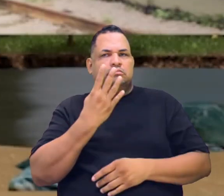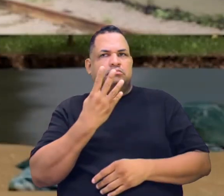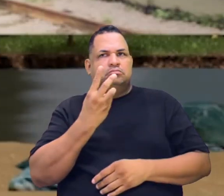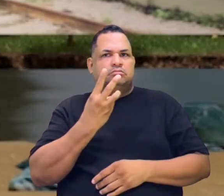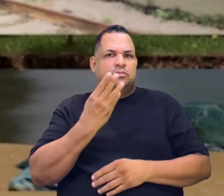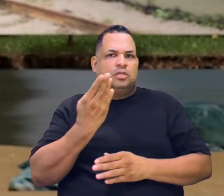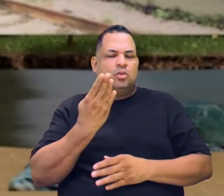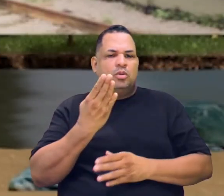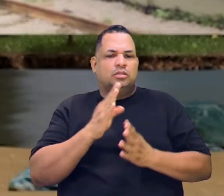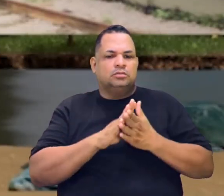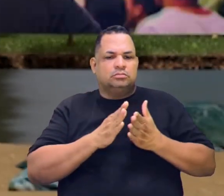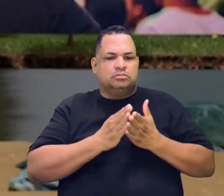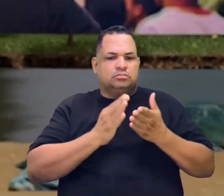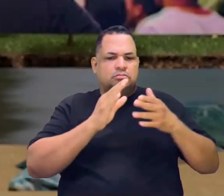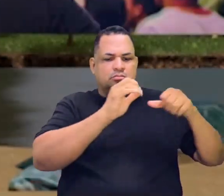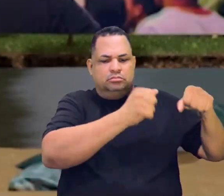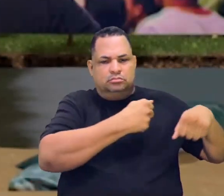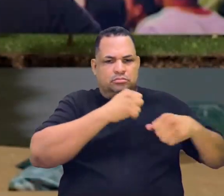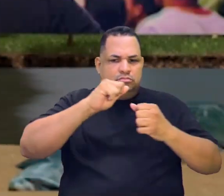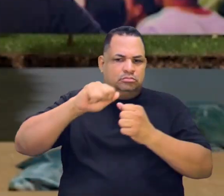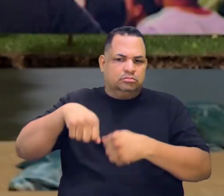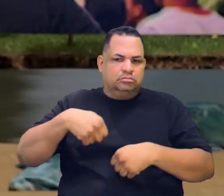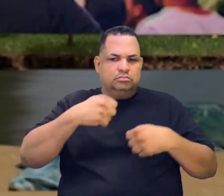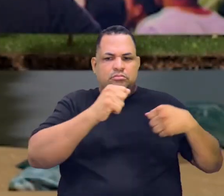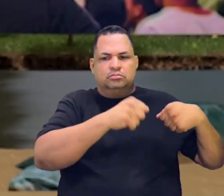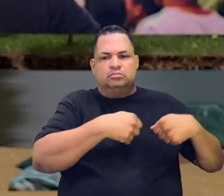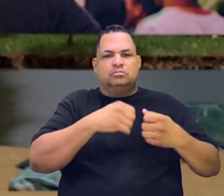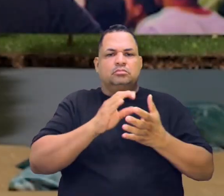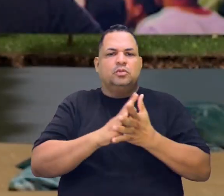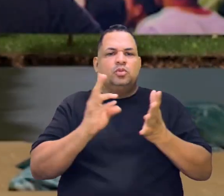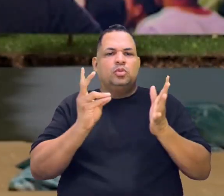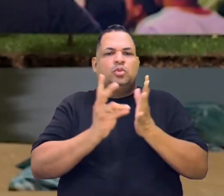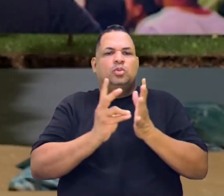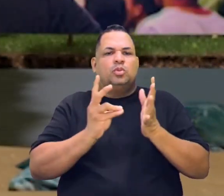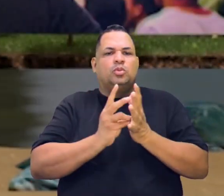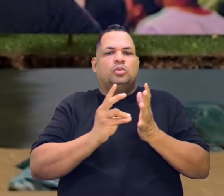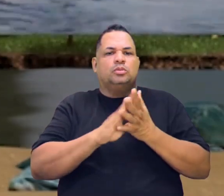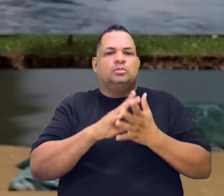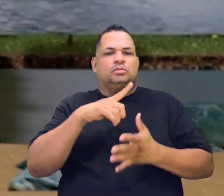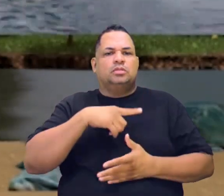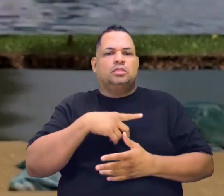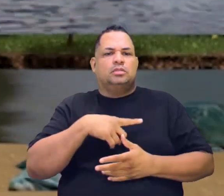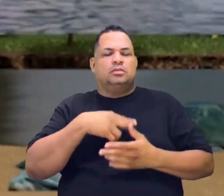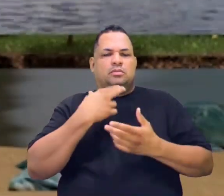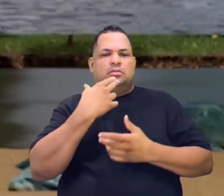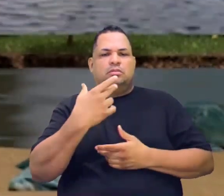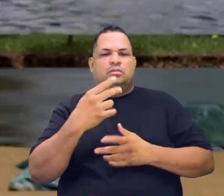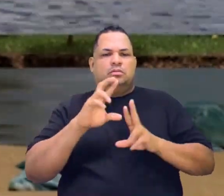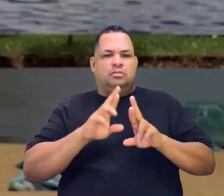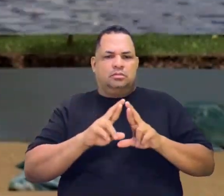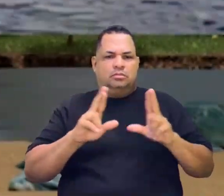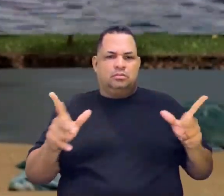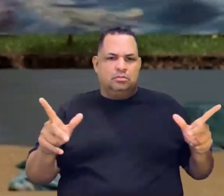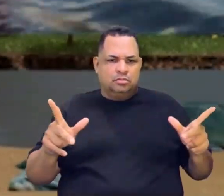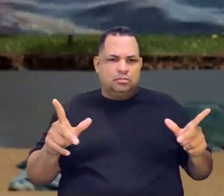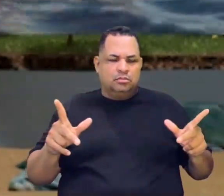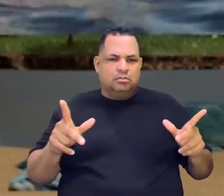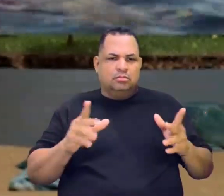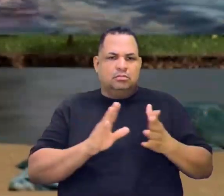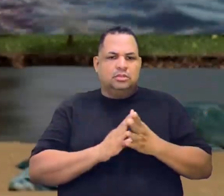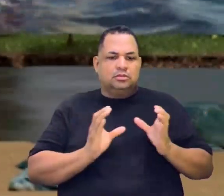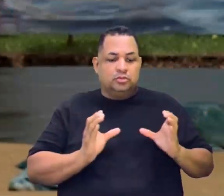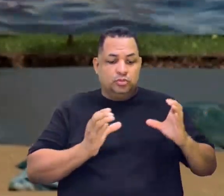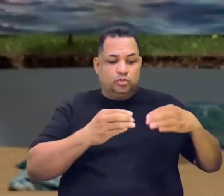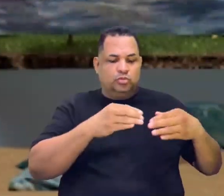4 canoas com os índios Murapirahã. Tem um linguajar diferente. Nós paramos lá numa base da